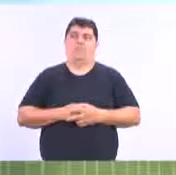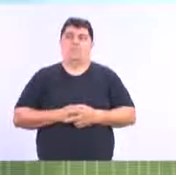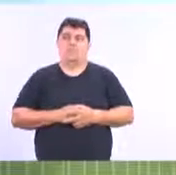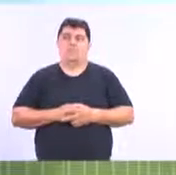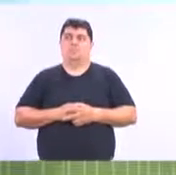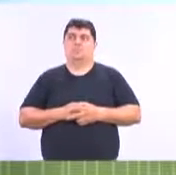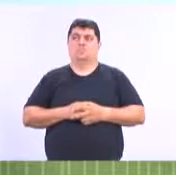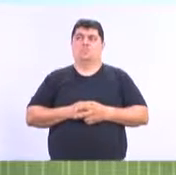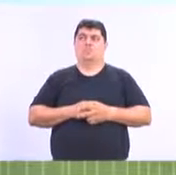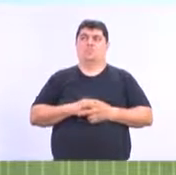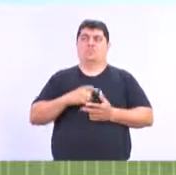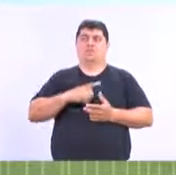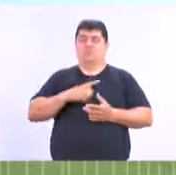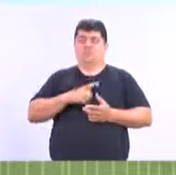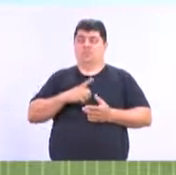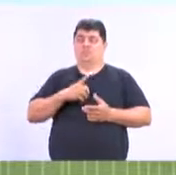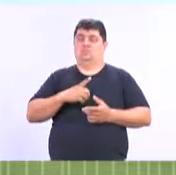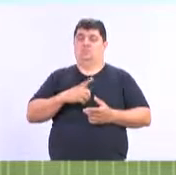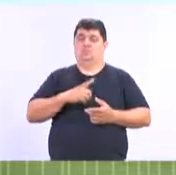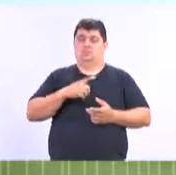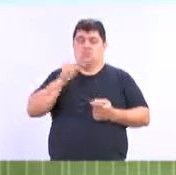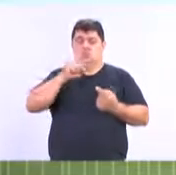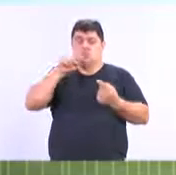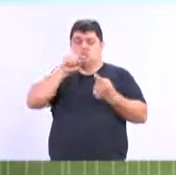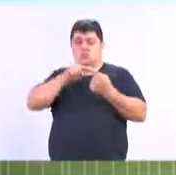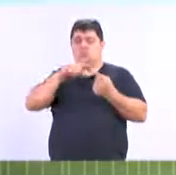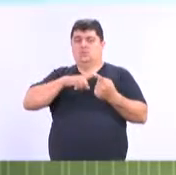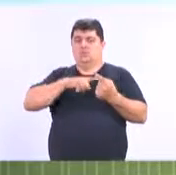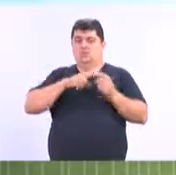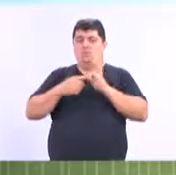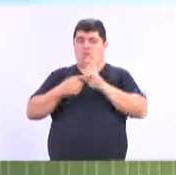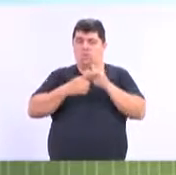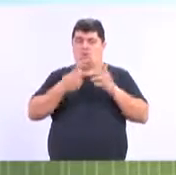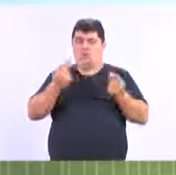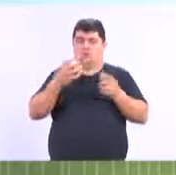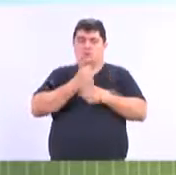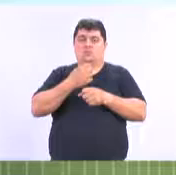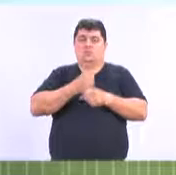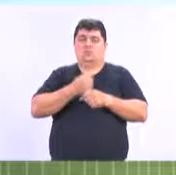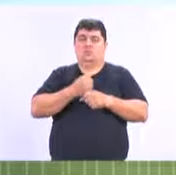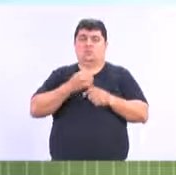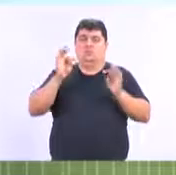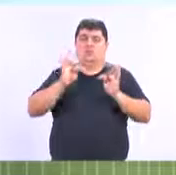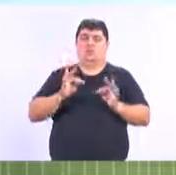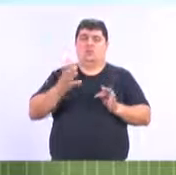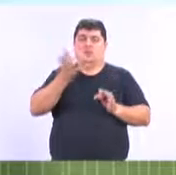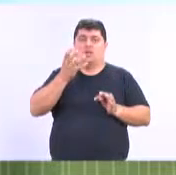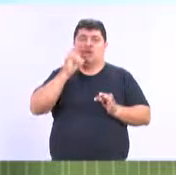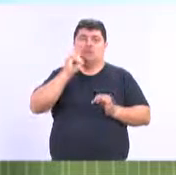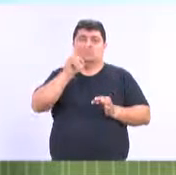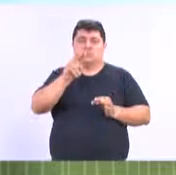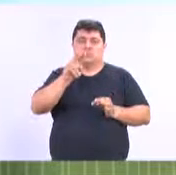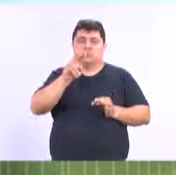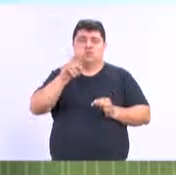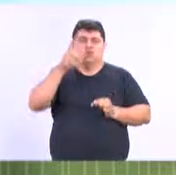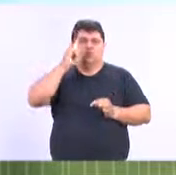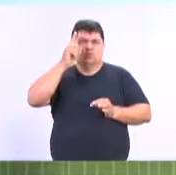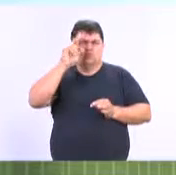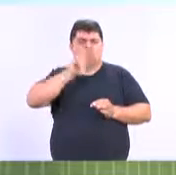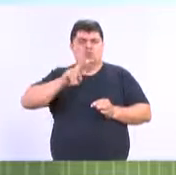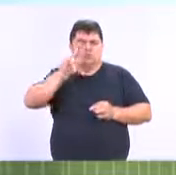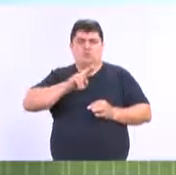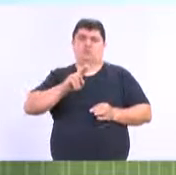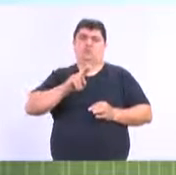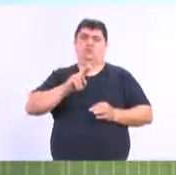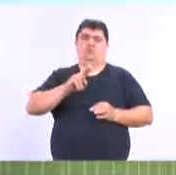Tem algo que a gente sempre foca nas disciplinas desenvolvidas no curso técnico de finanças, que é assim, a gente quer que vocês usem isso no dia a dia. Para